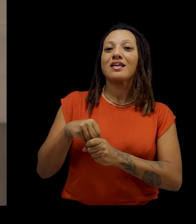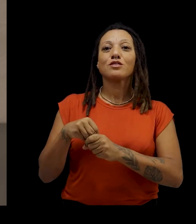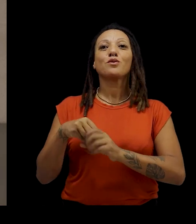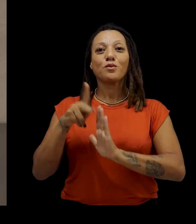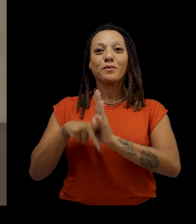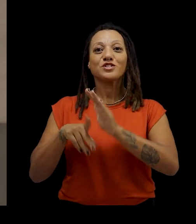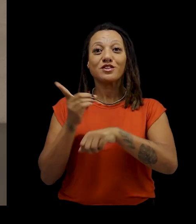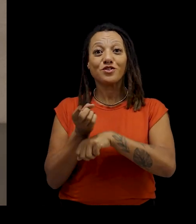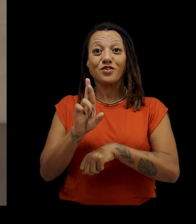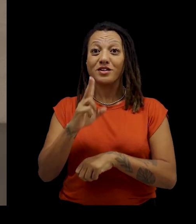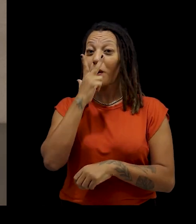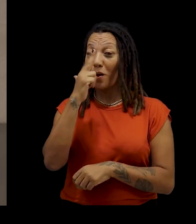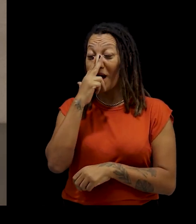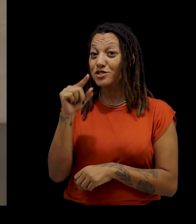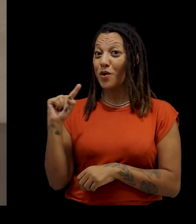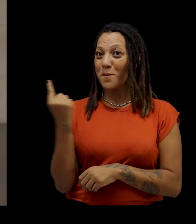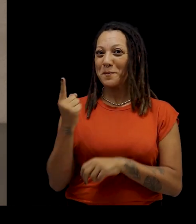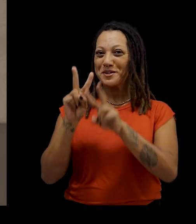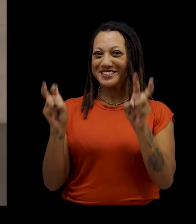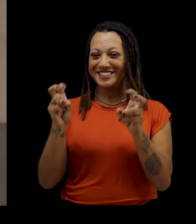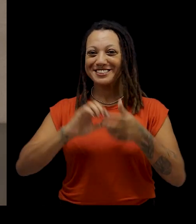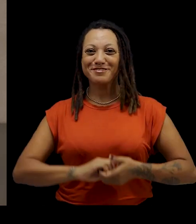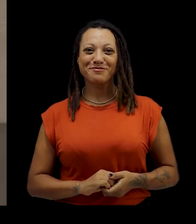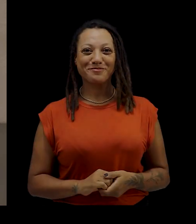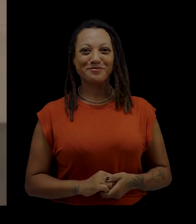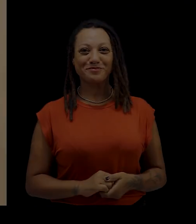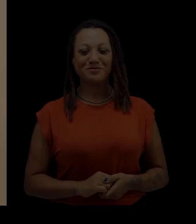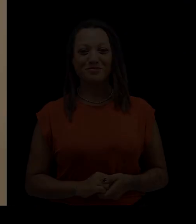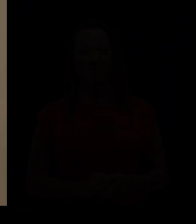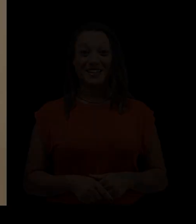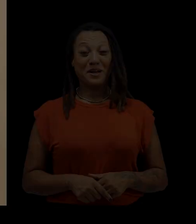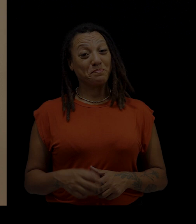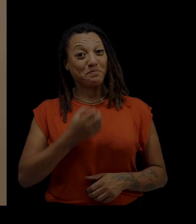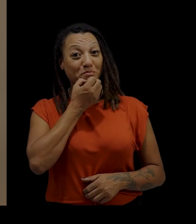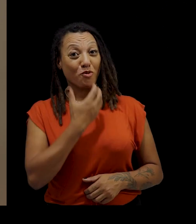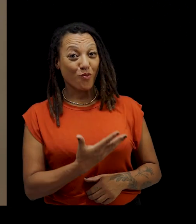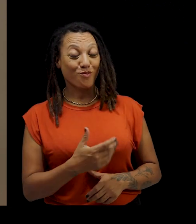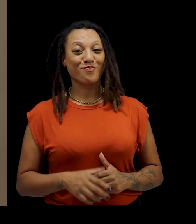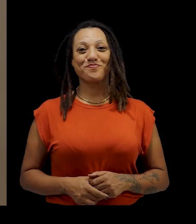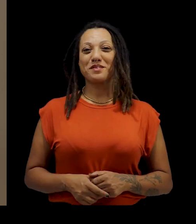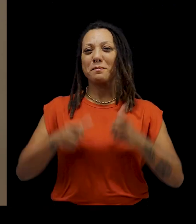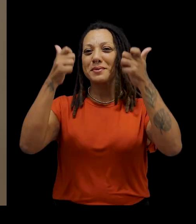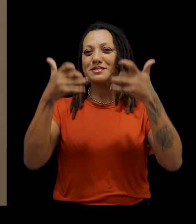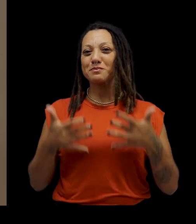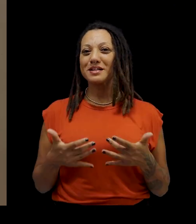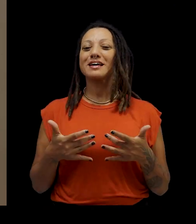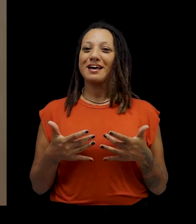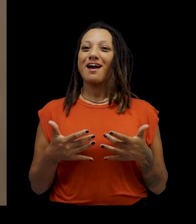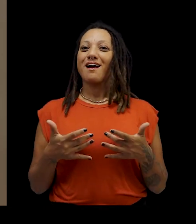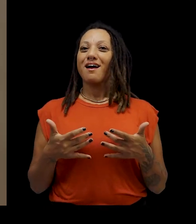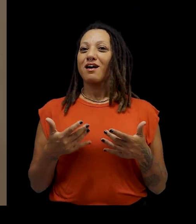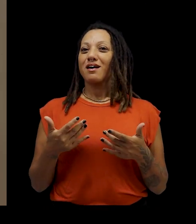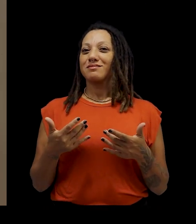né? Então acho que esse é o primeiro assunto. Bom, acho que para